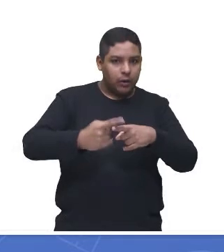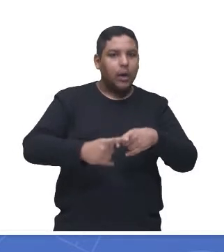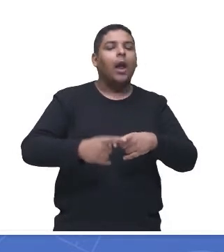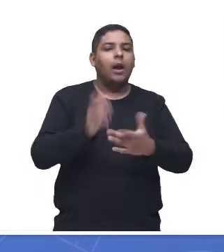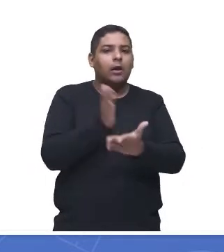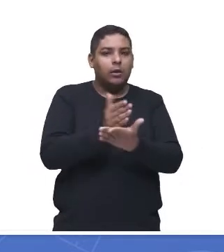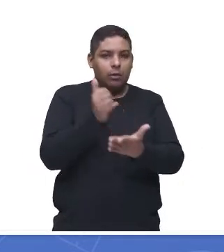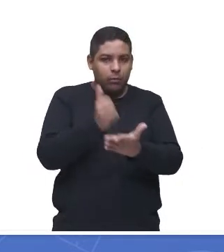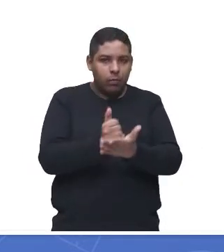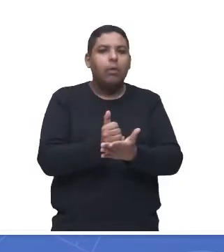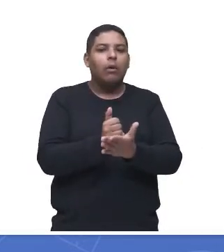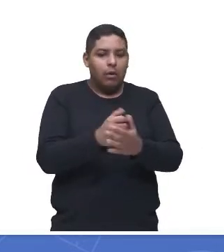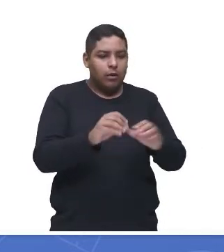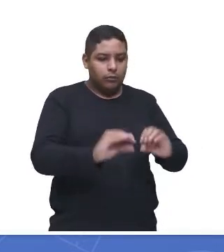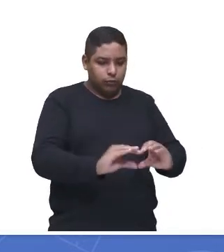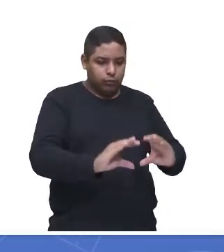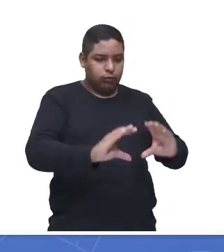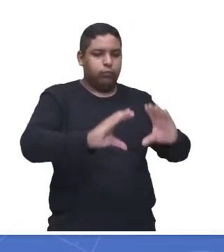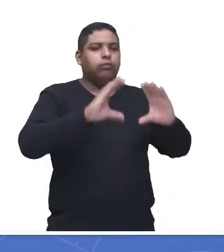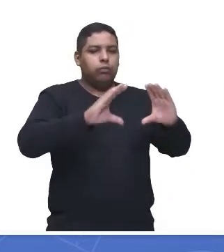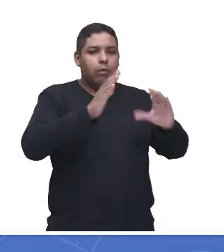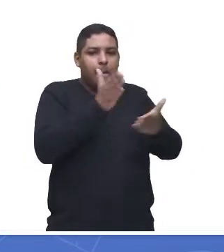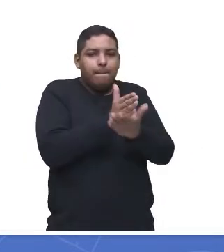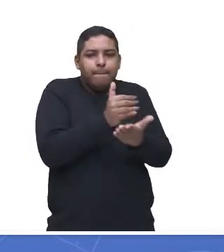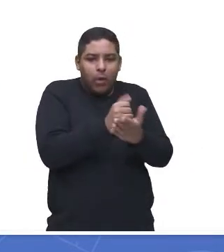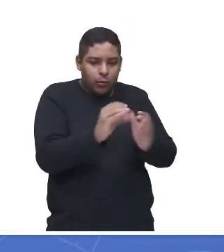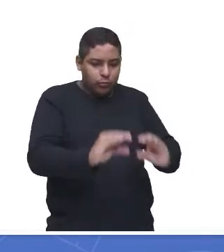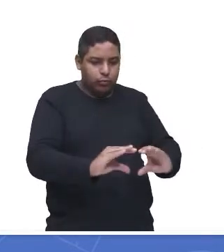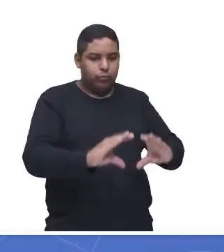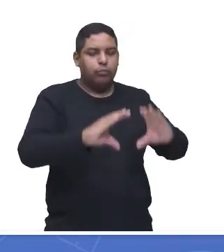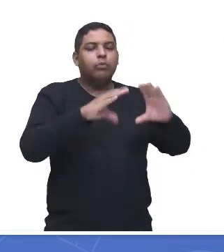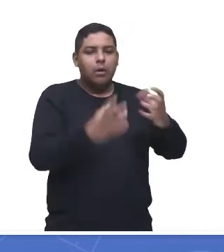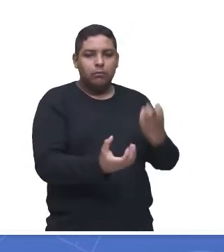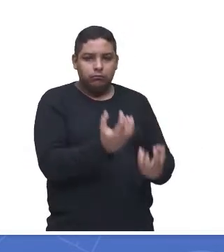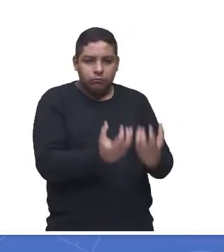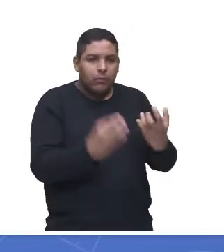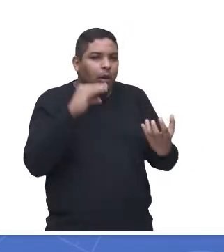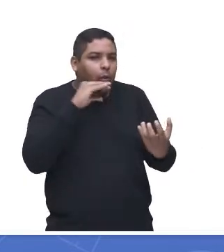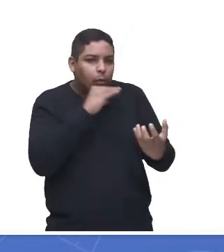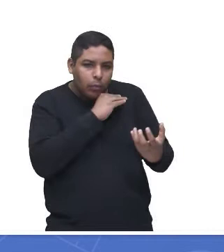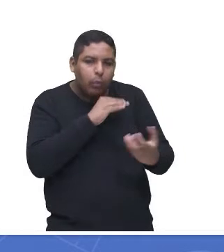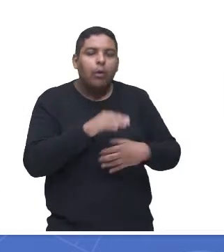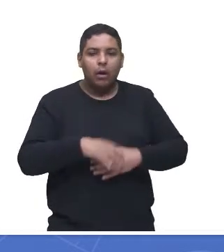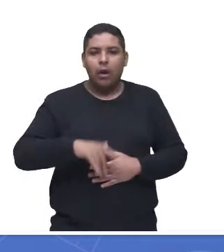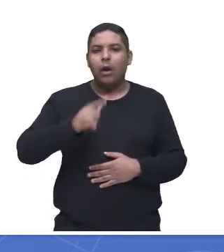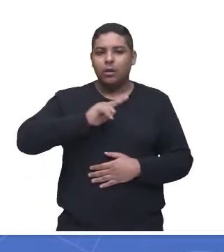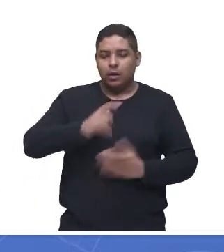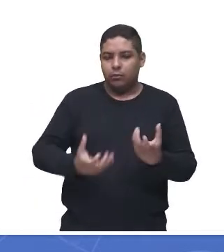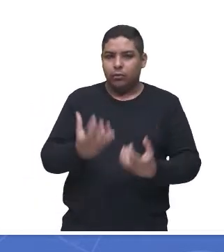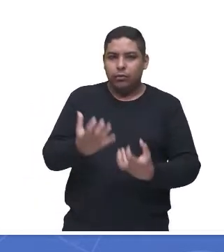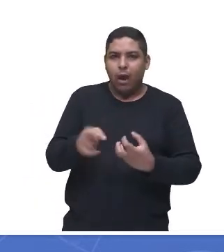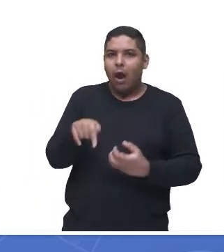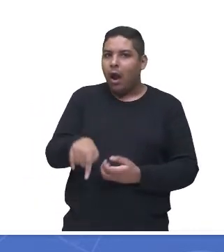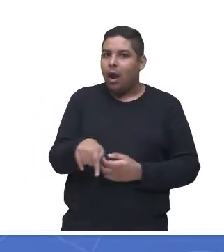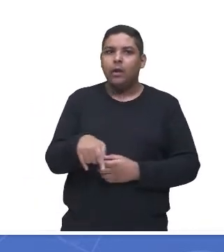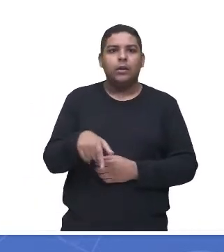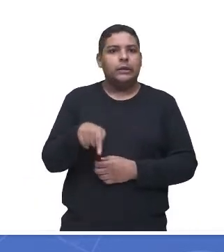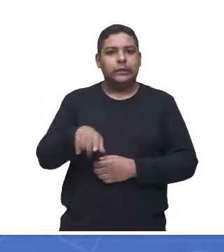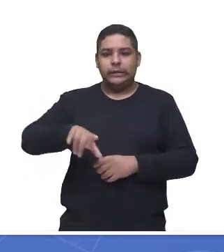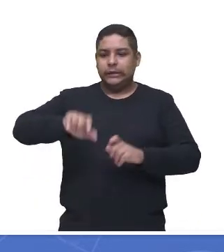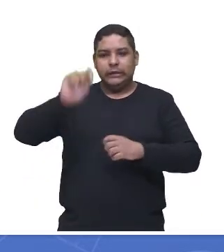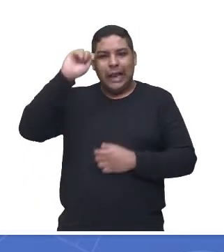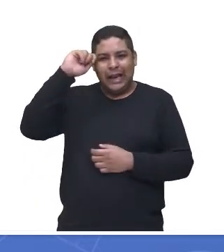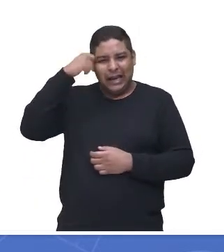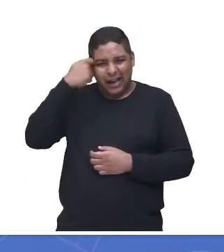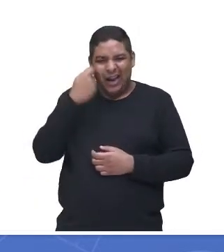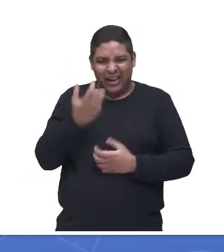em tanta temperatura. Por que o bolo, se você colocar uma temperatura muito alta, vai queimar. Por que se você